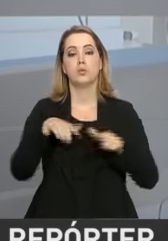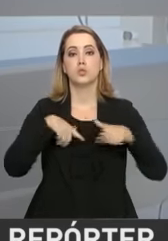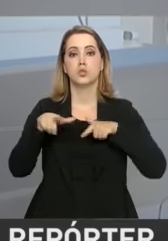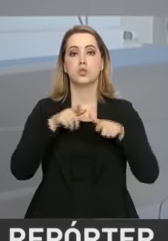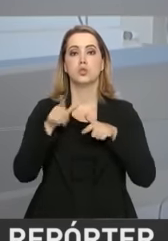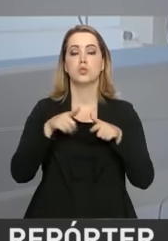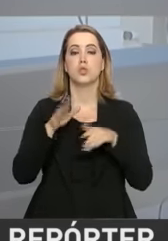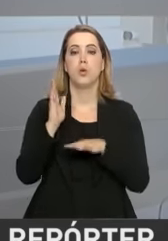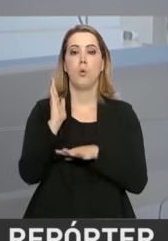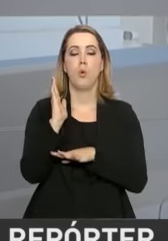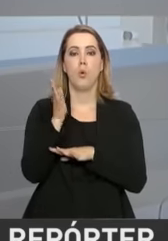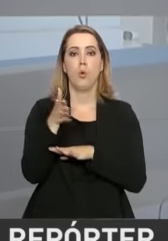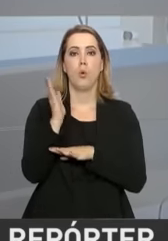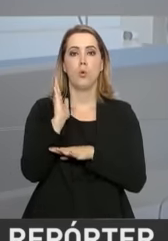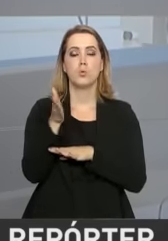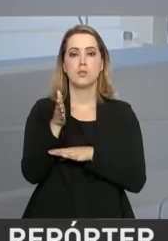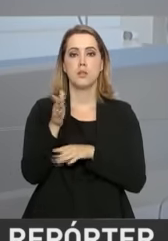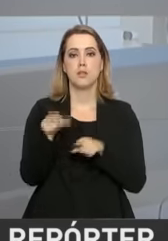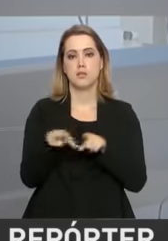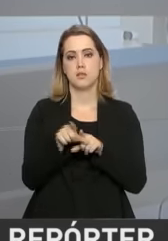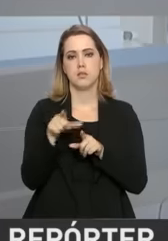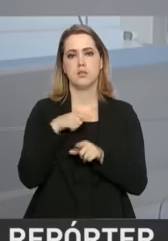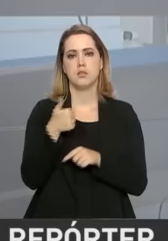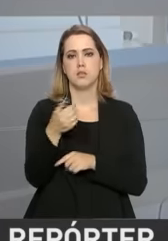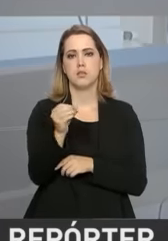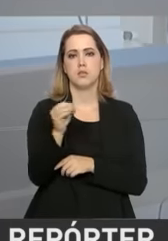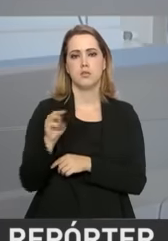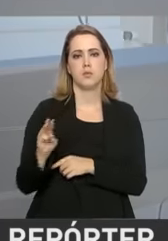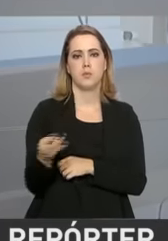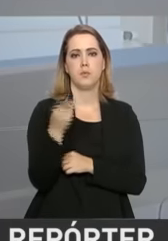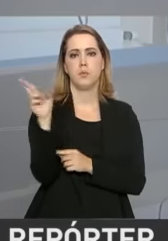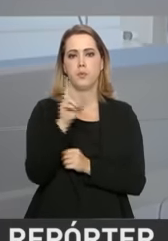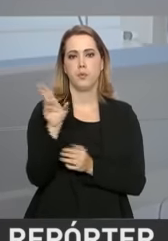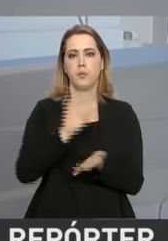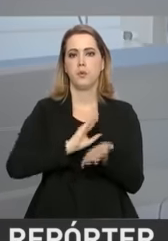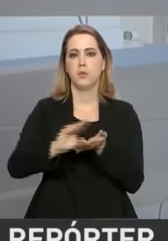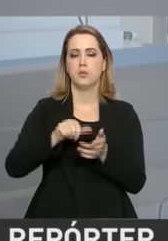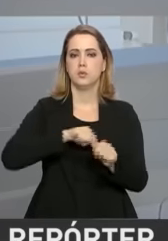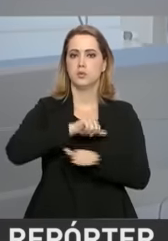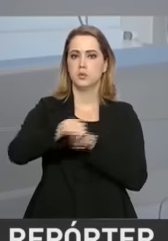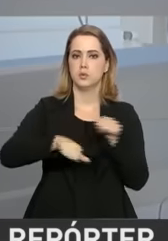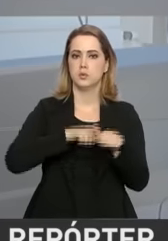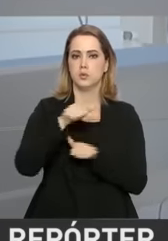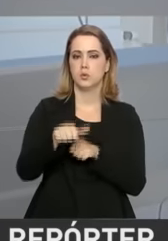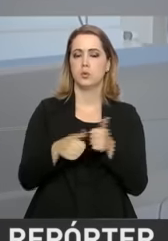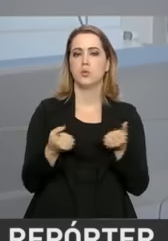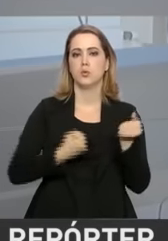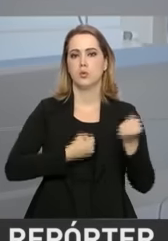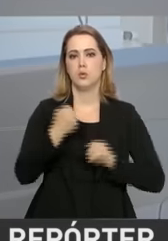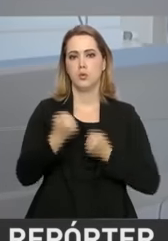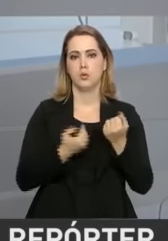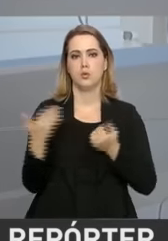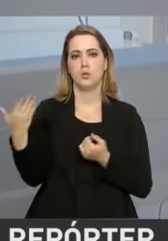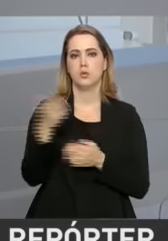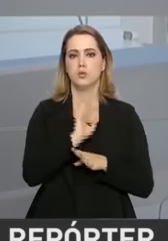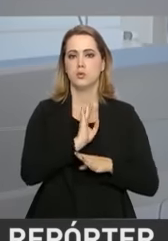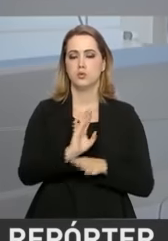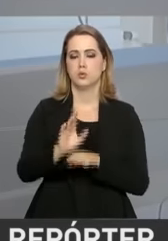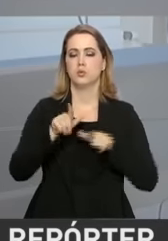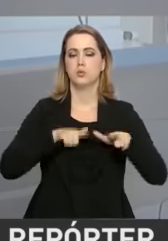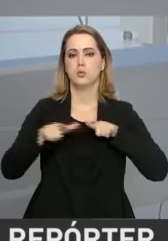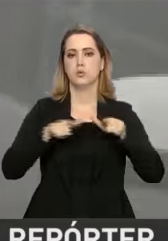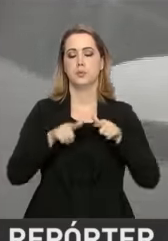os taxistas, que contam com mais de 100 milhões de reais para a renovação da frota. O dinheiro vem do Fundo de Amparo ao